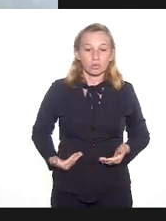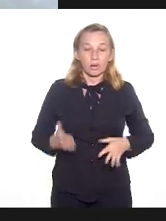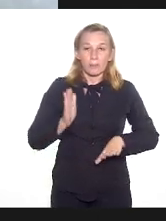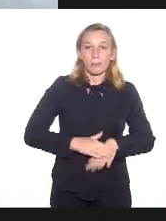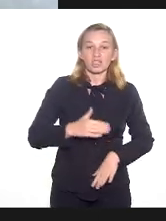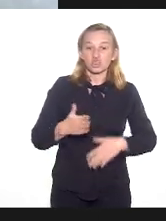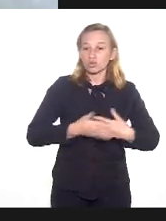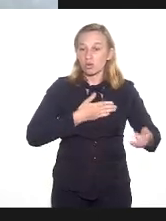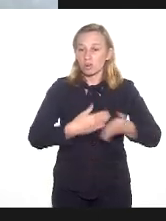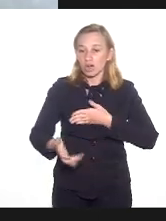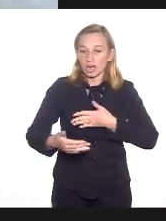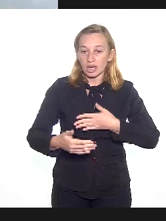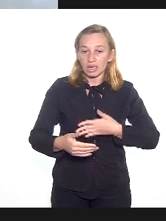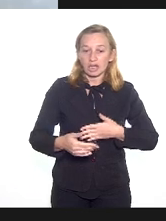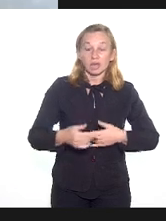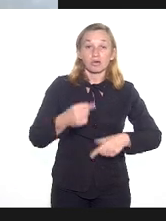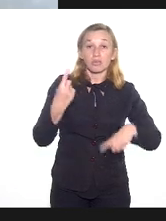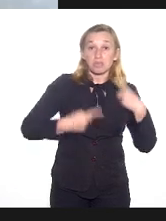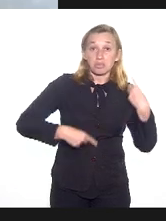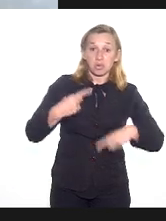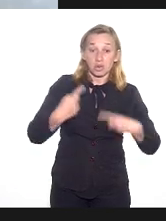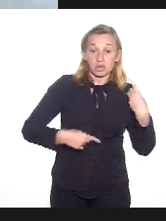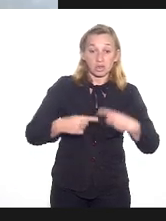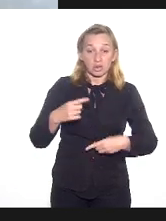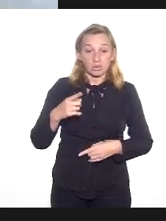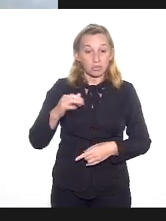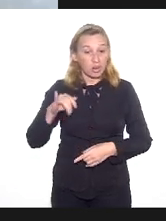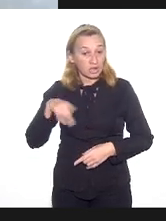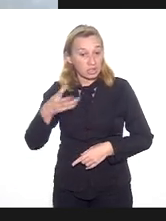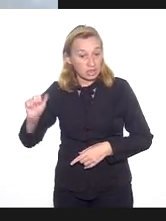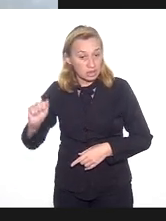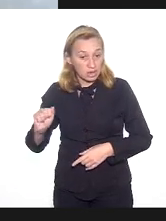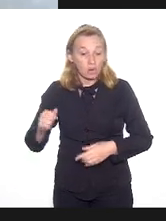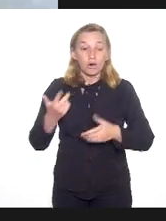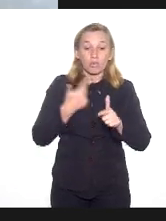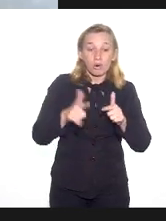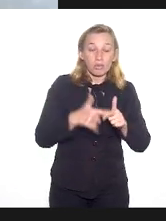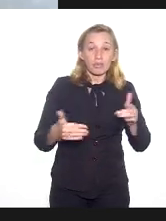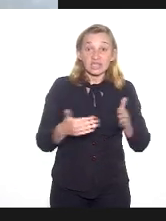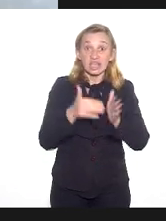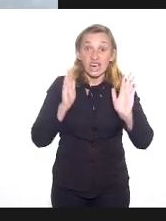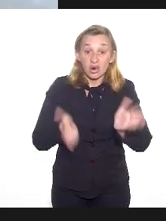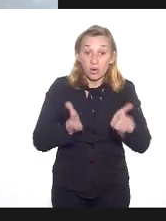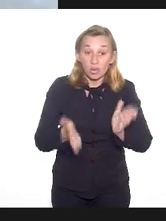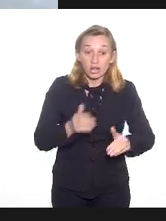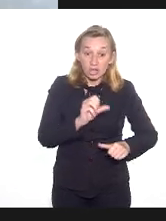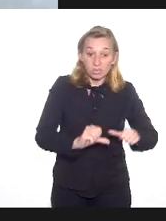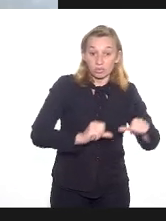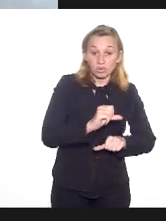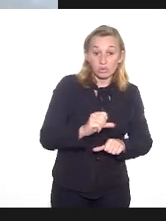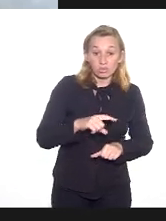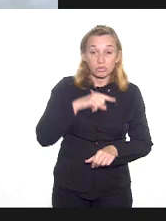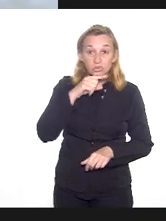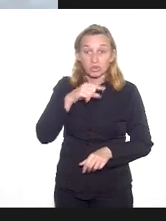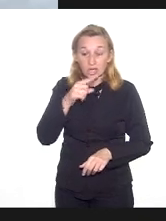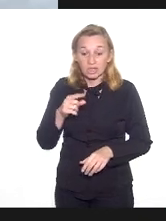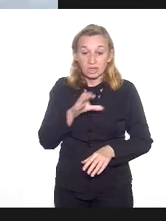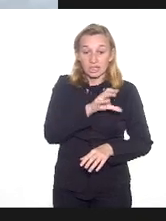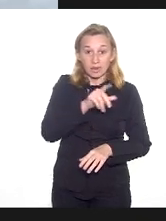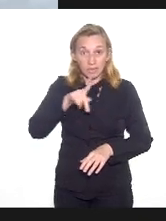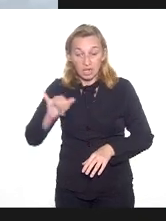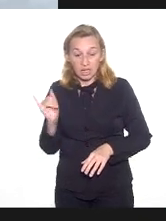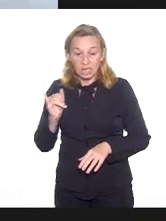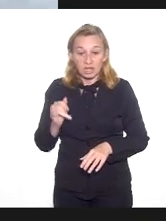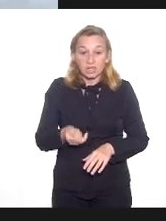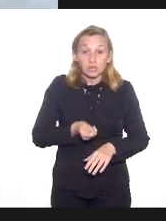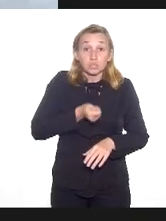qualquer polarização política, o problema que até agora, e duvidamos que mudará até o final da CPI, nenhum